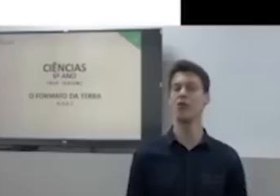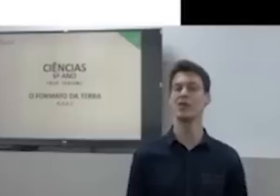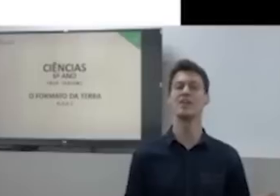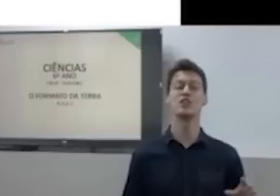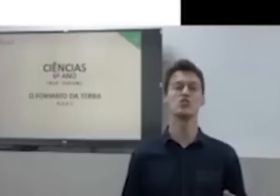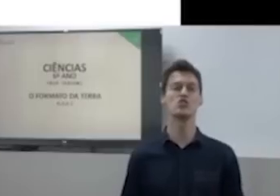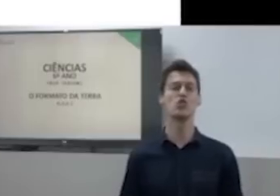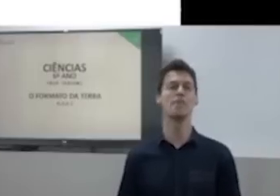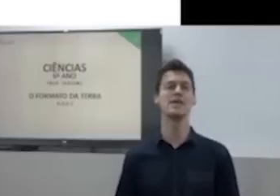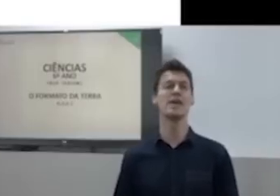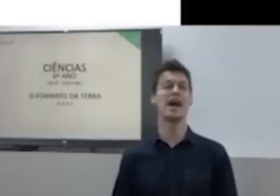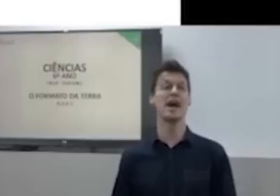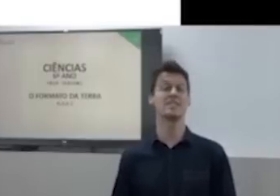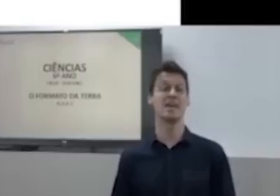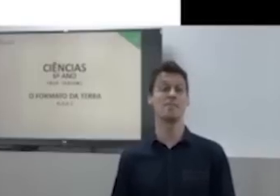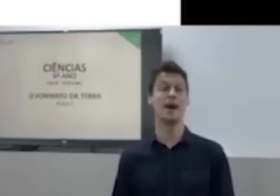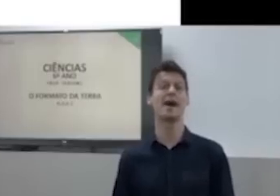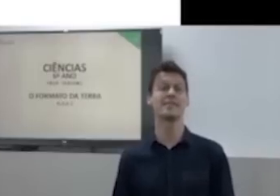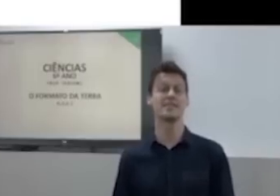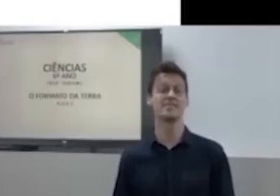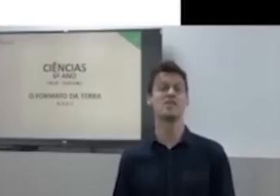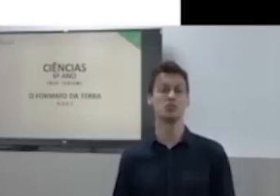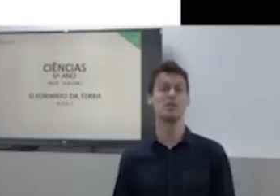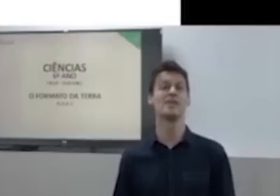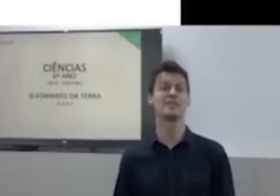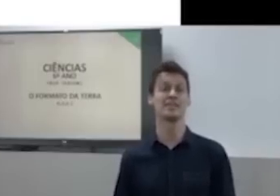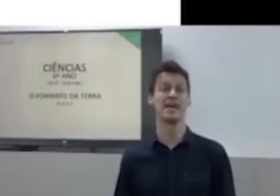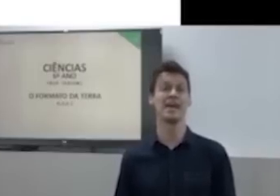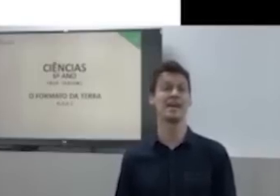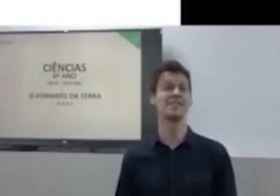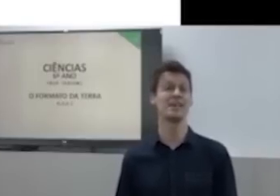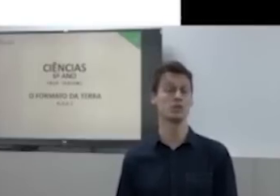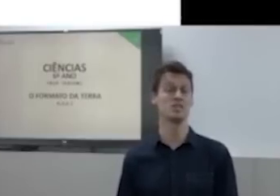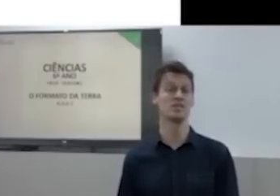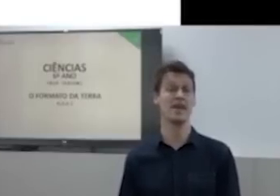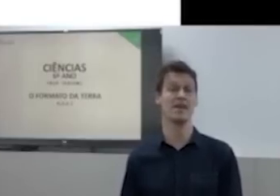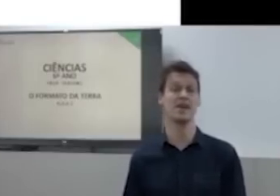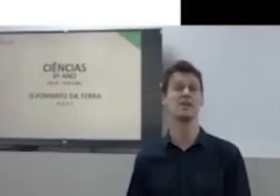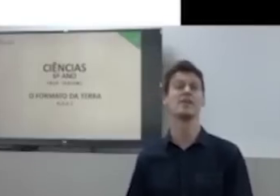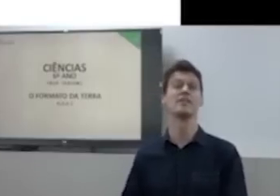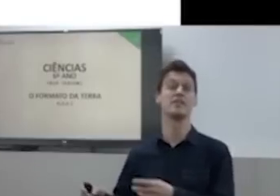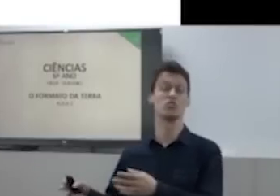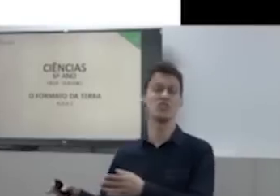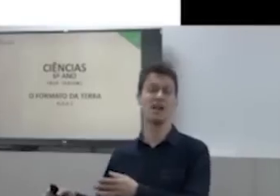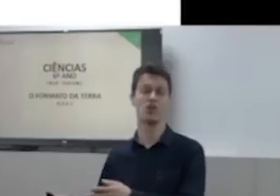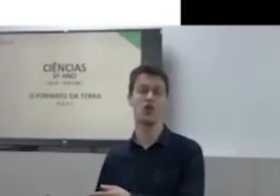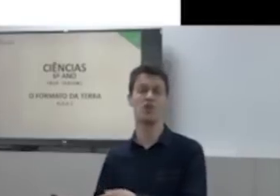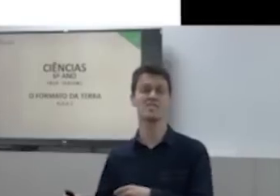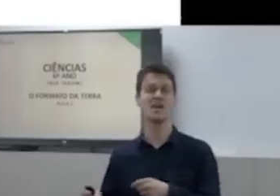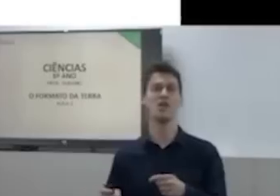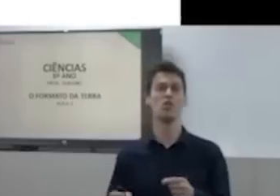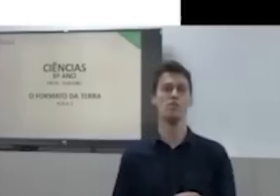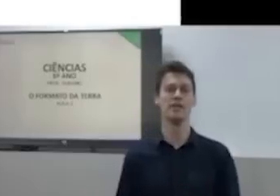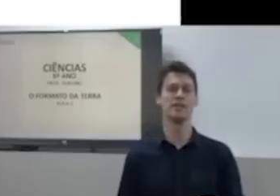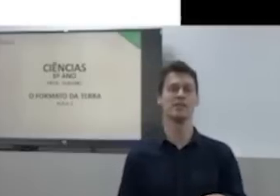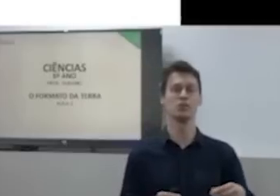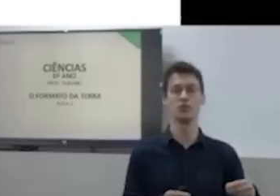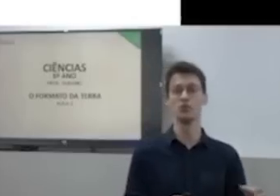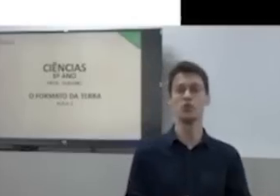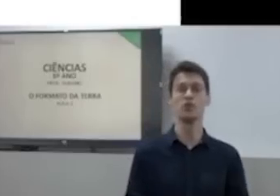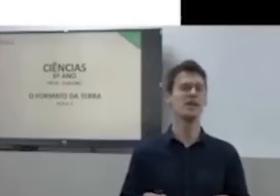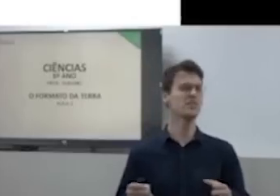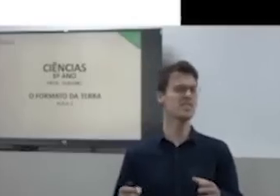numa outra aula sobre as camadas do planeta Terra, lá na litosfera, que eu tinha a crosta,